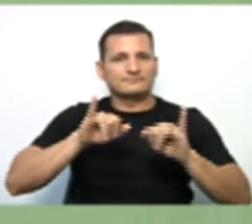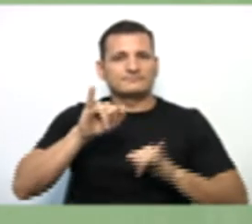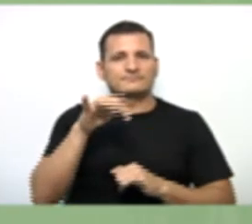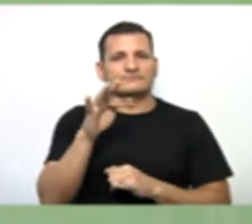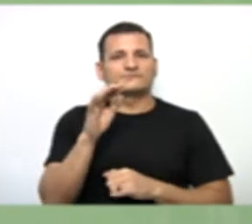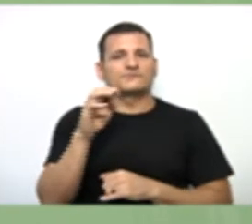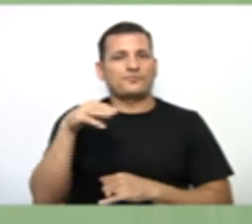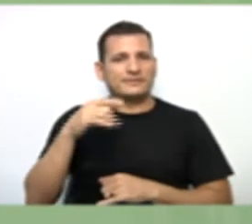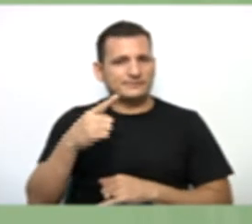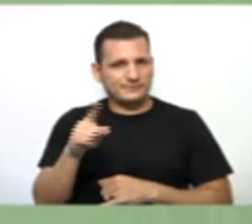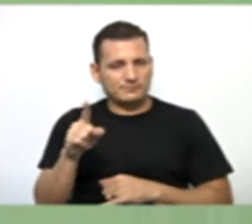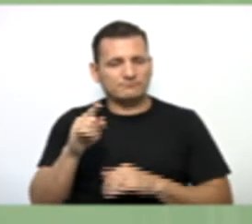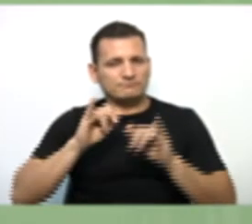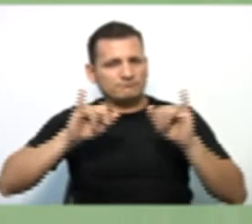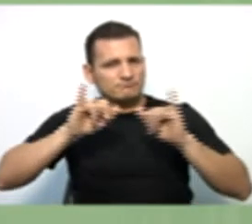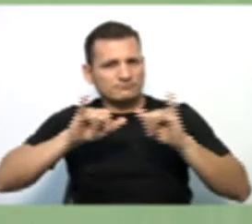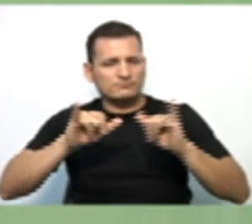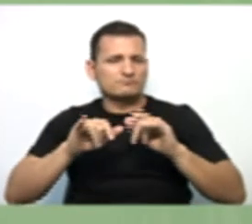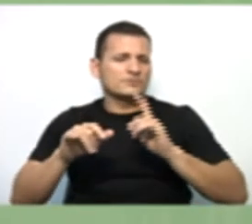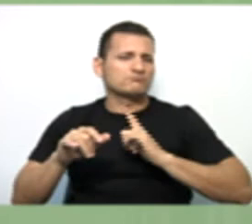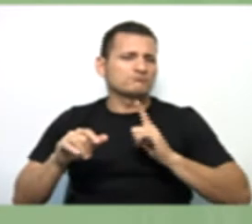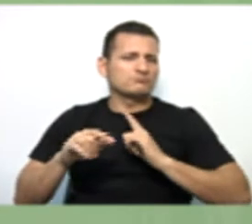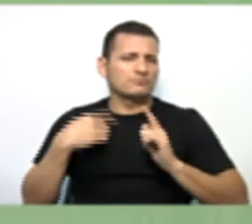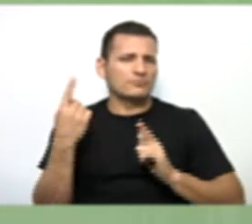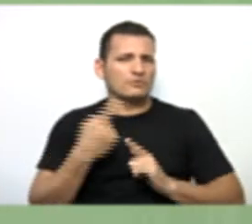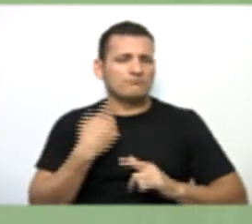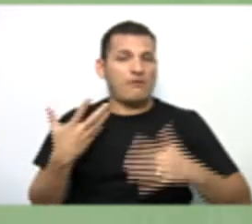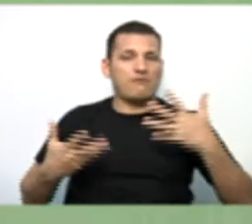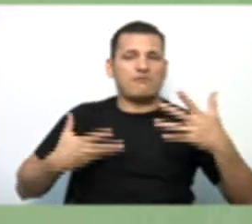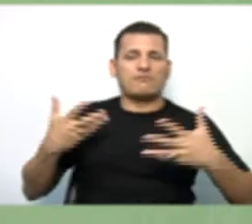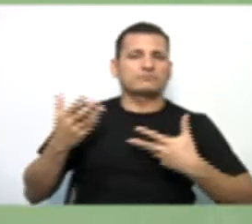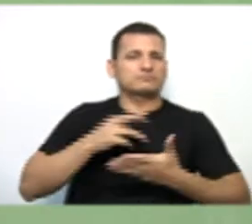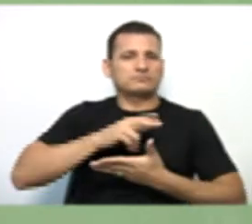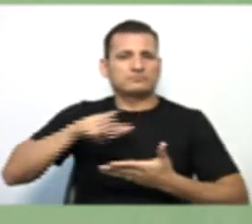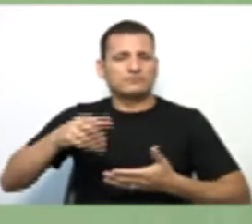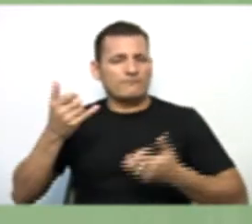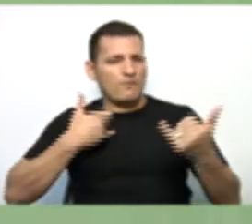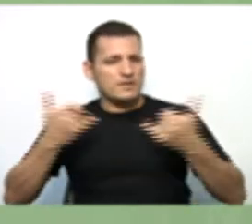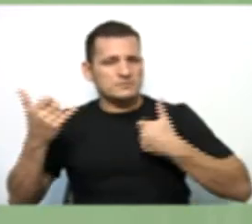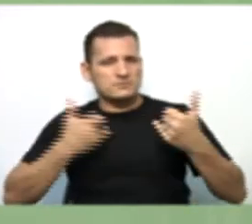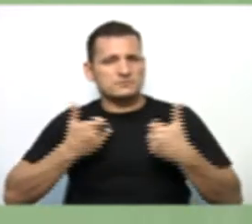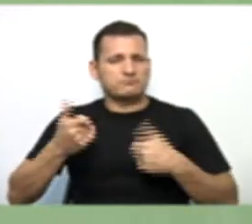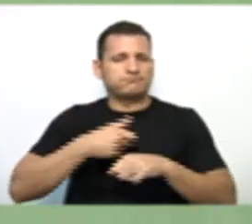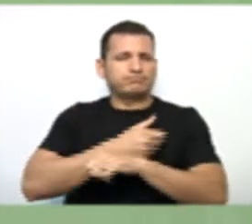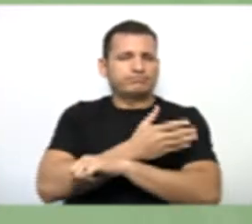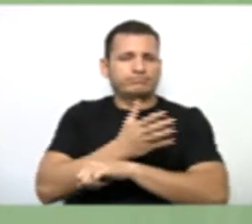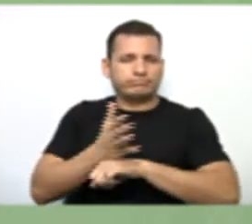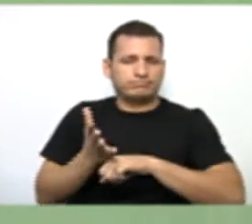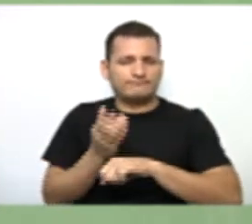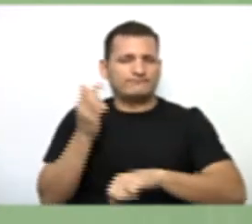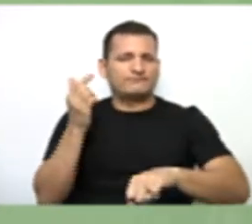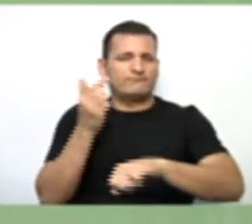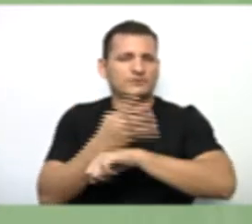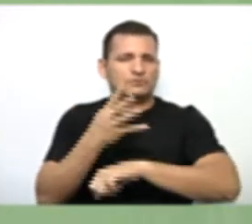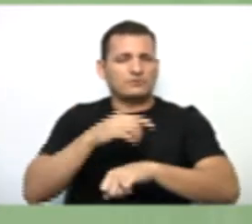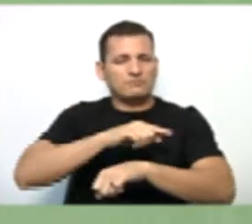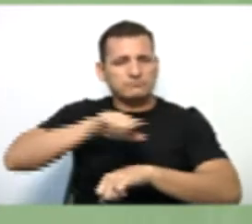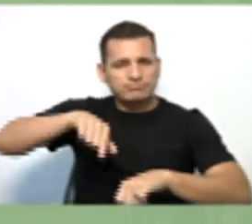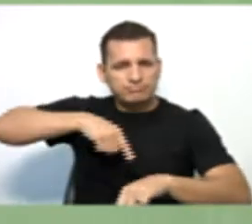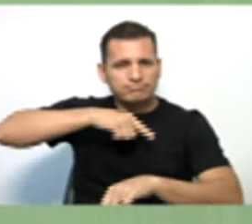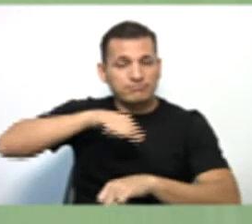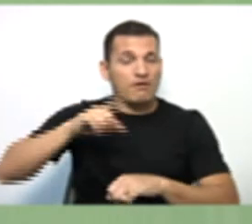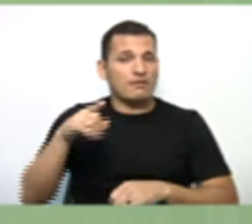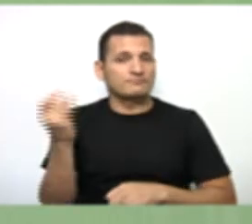Somos impactados por diversas informações a todo momento, 24 horas por dia. E é